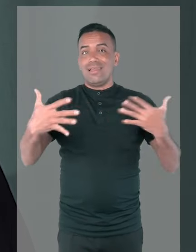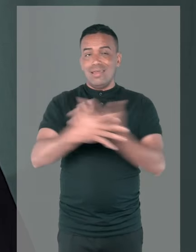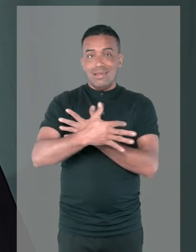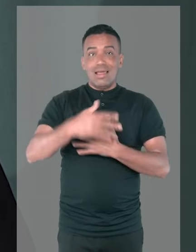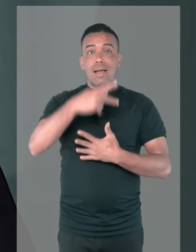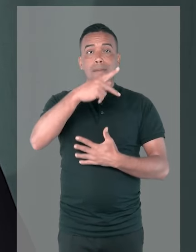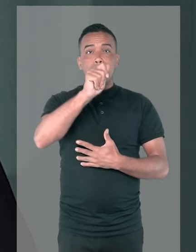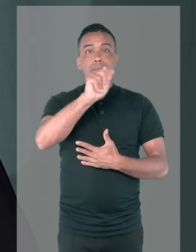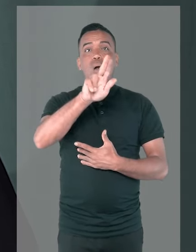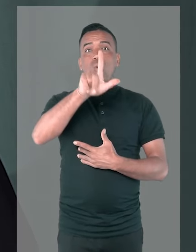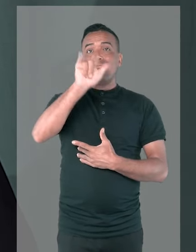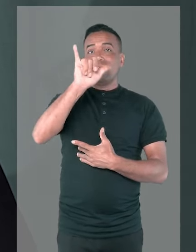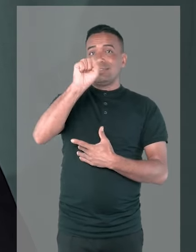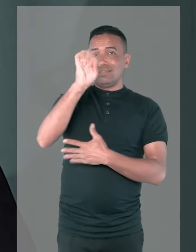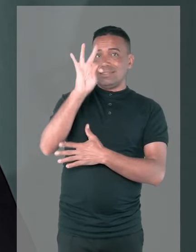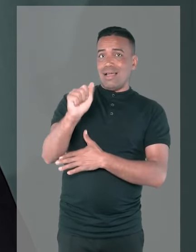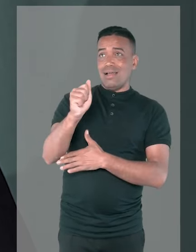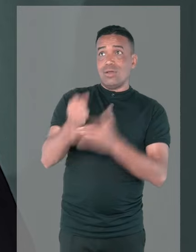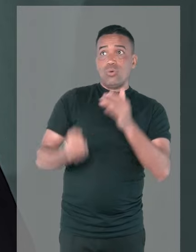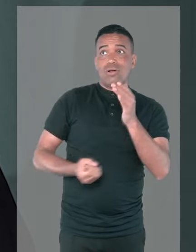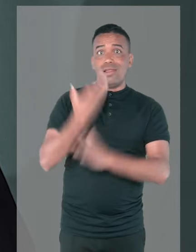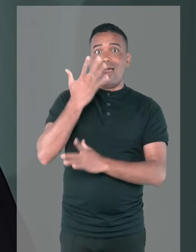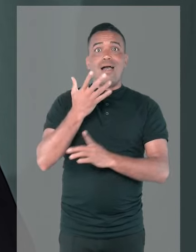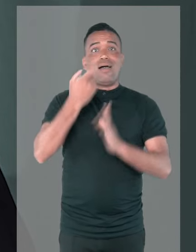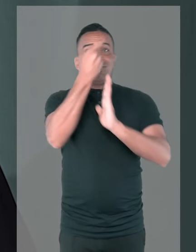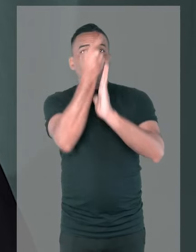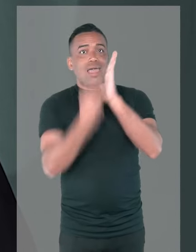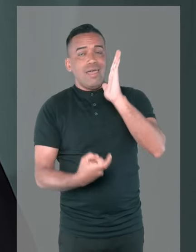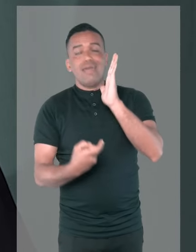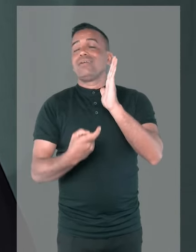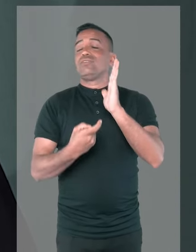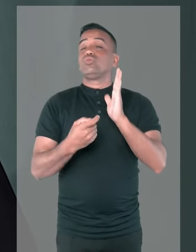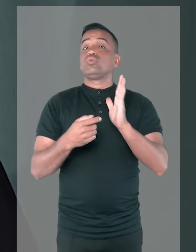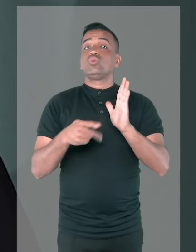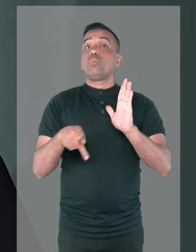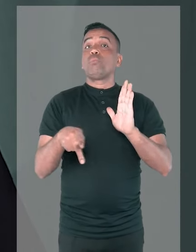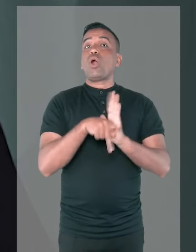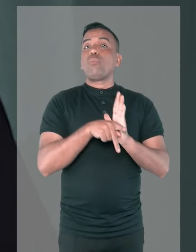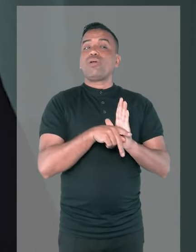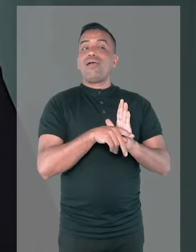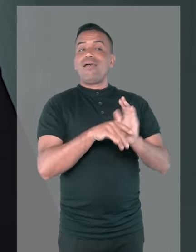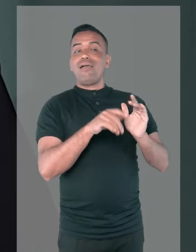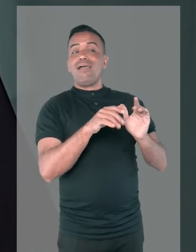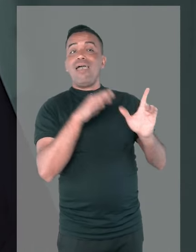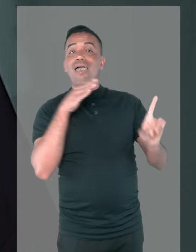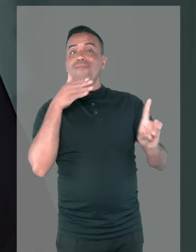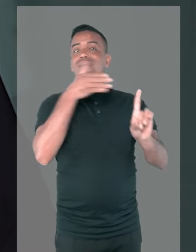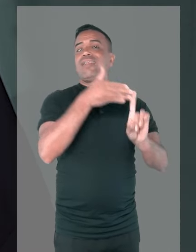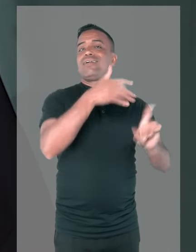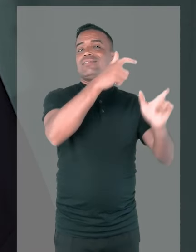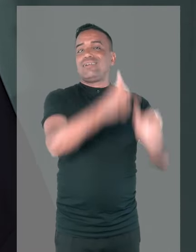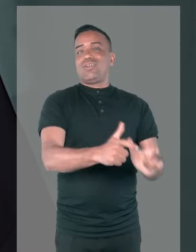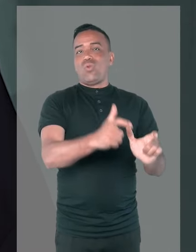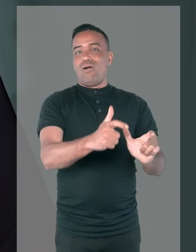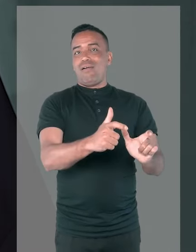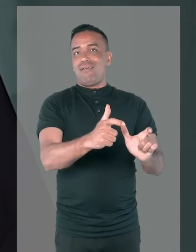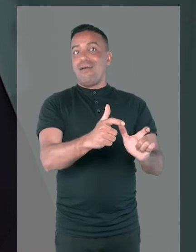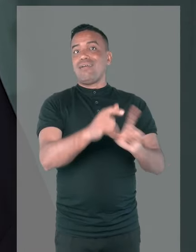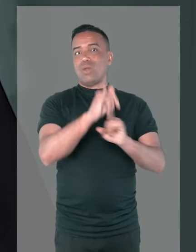entorno e criar uma narrativa a partir desses lugares. Ou seja, o lugar da cidade é que oferecia